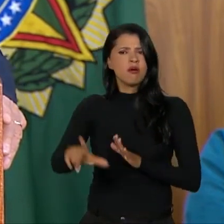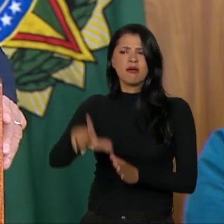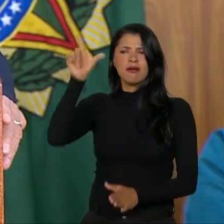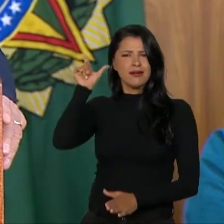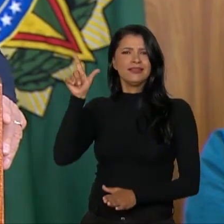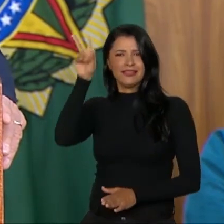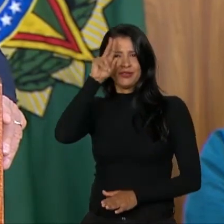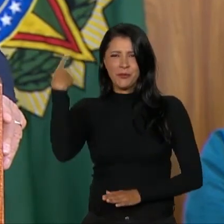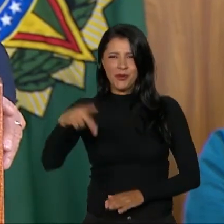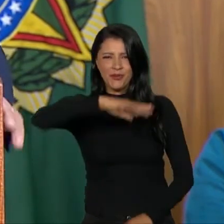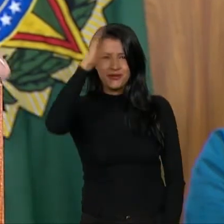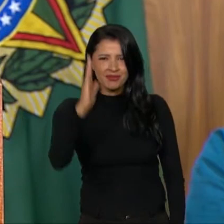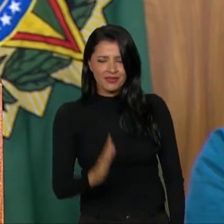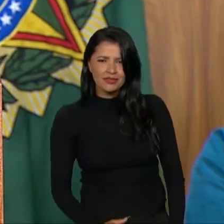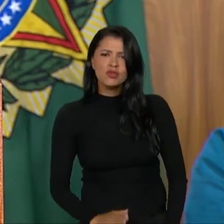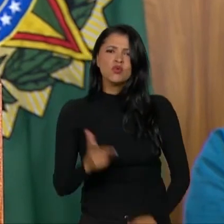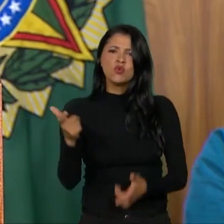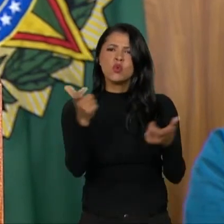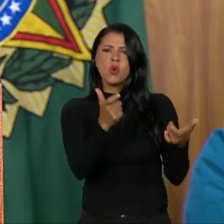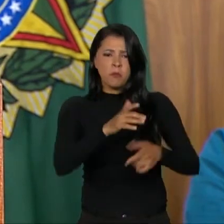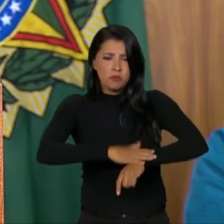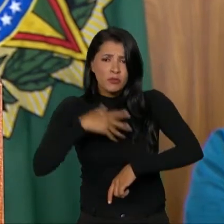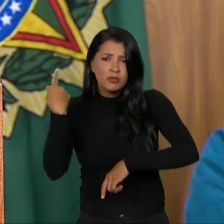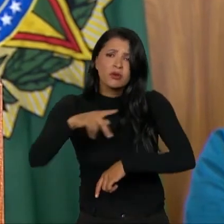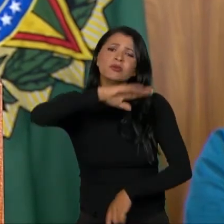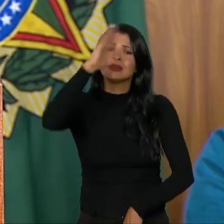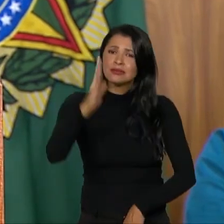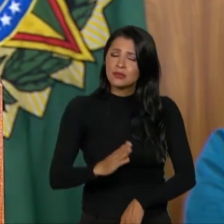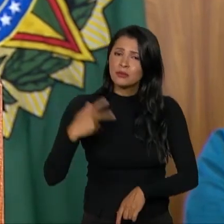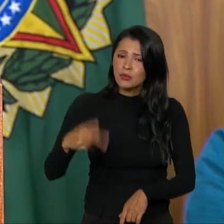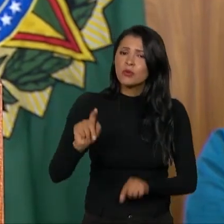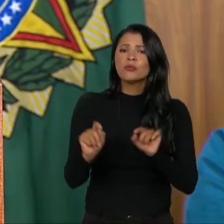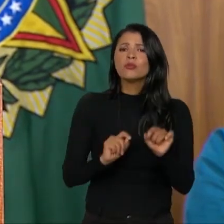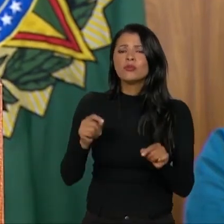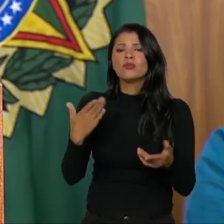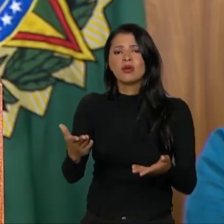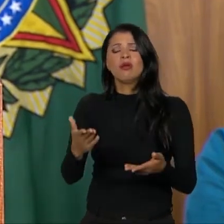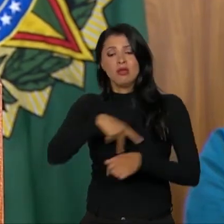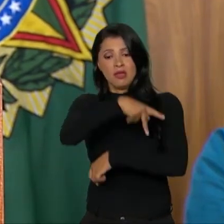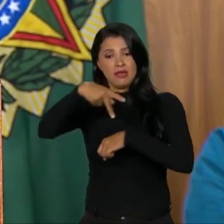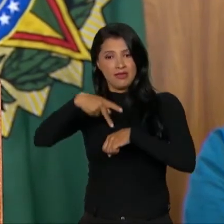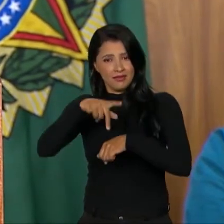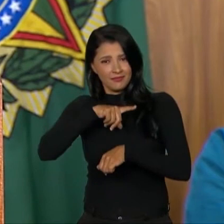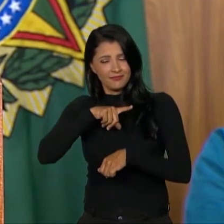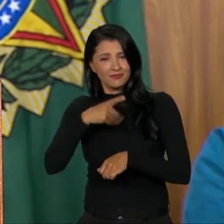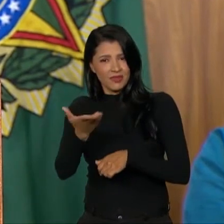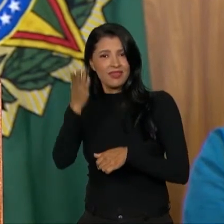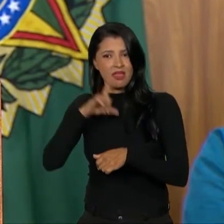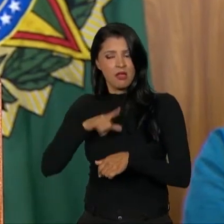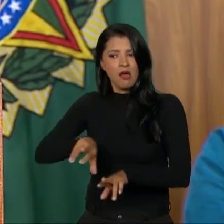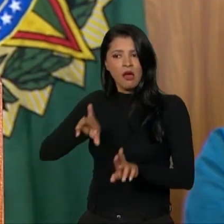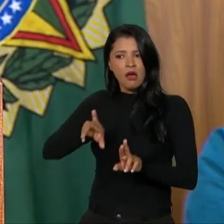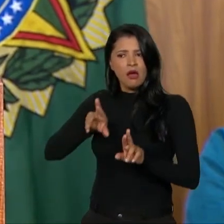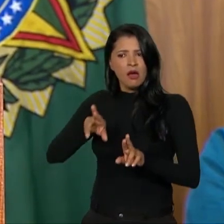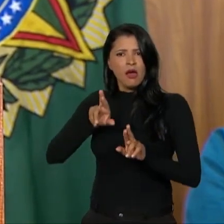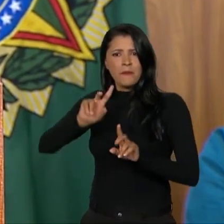na história do país, em nenhum momento da história desse país, esse país gerou a